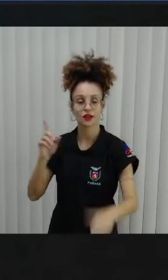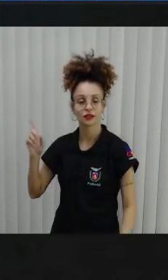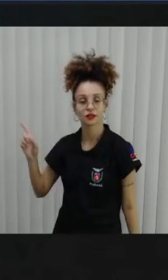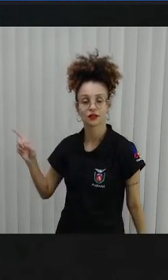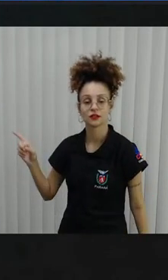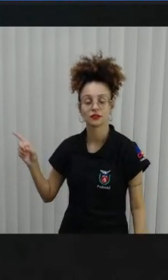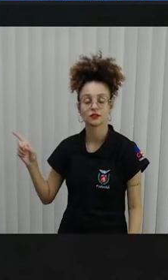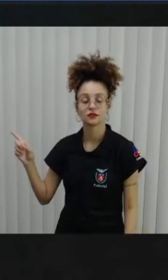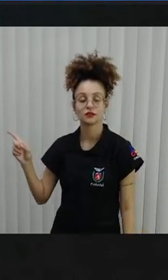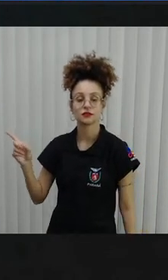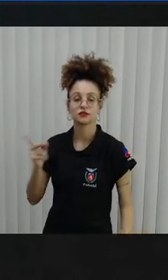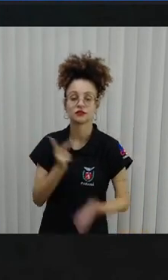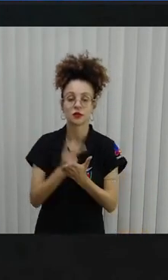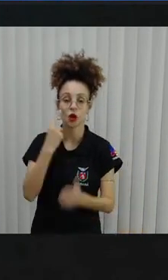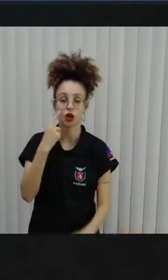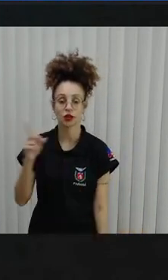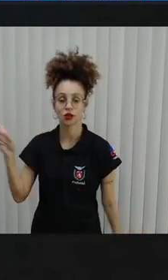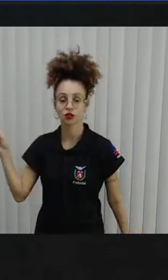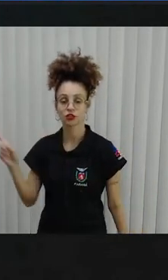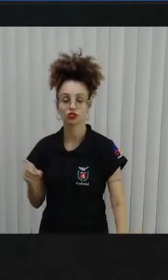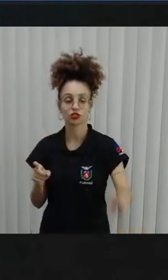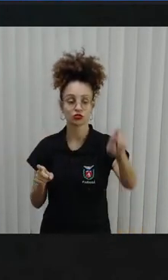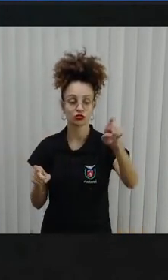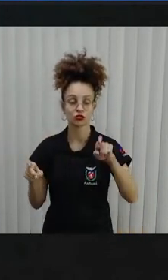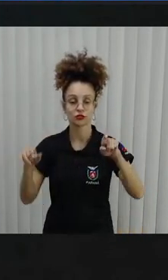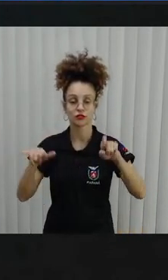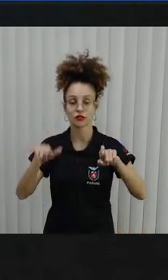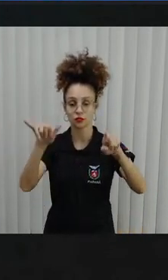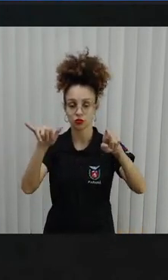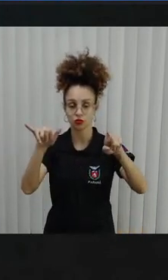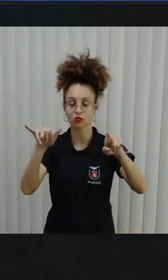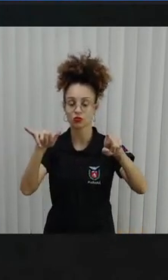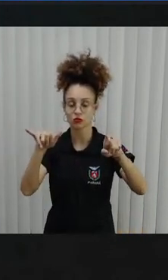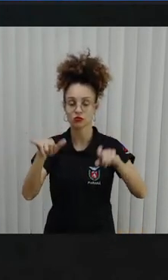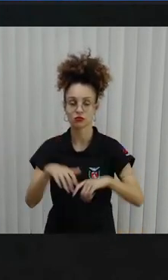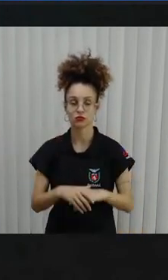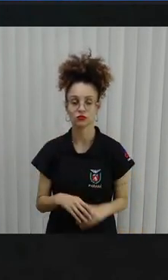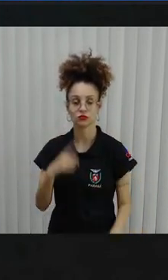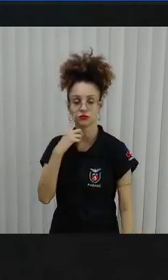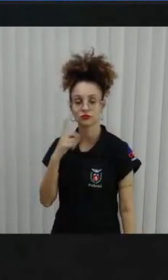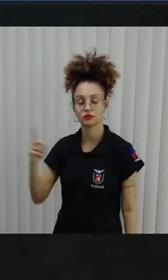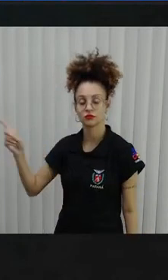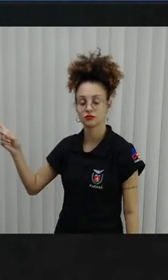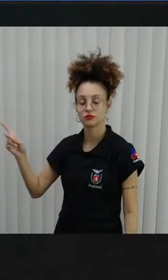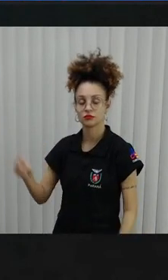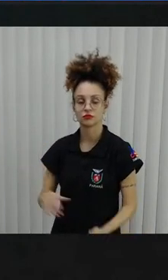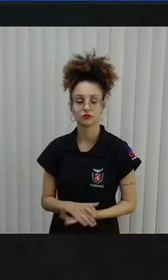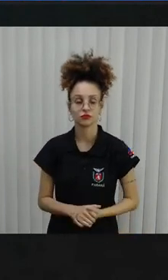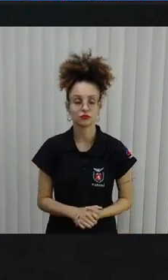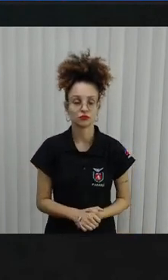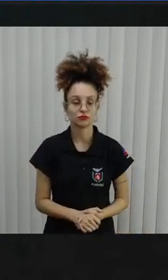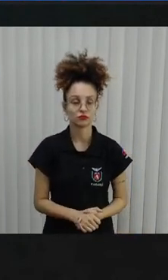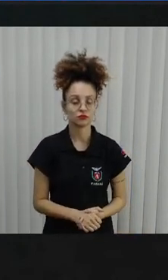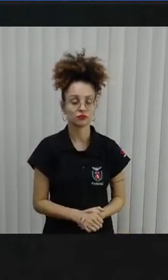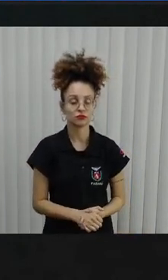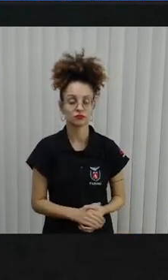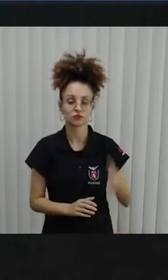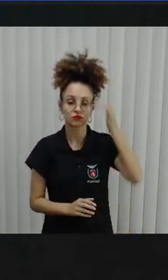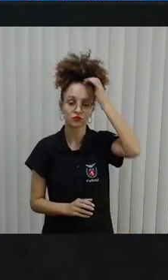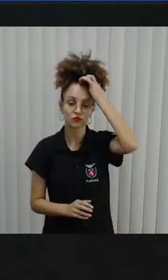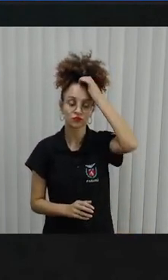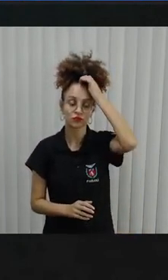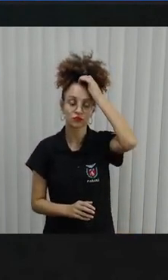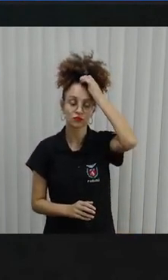outra posição. Eu sempre olho isso aqui, gente, ó, X e Y. Eu quero que ele vá até o outro lado. Eita, nuvem, deixa eu pegar você. Ei, não